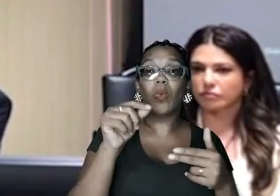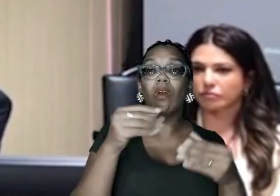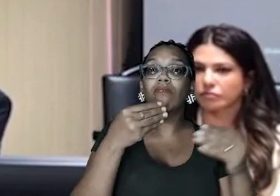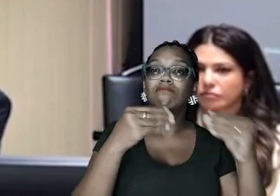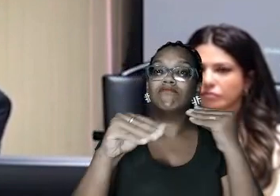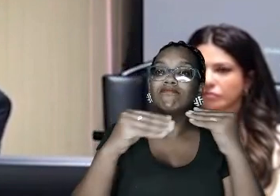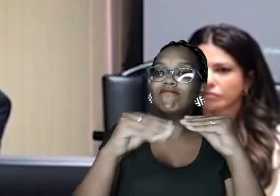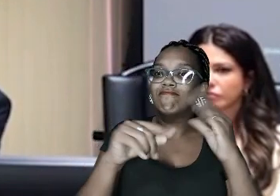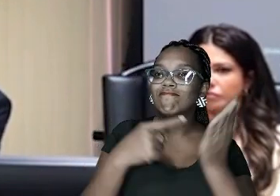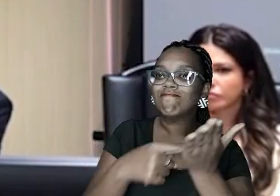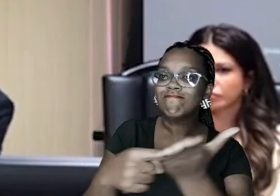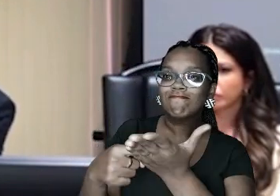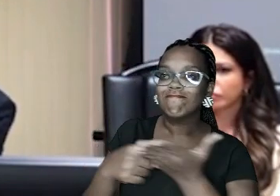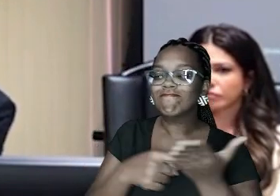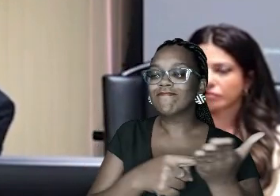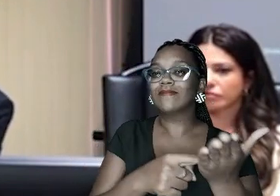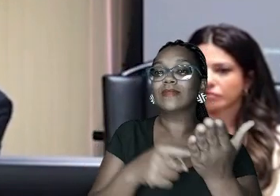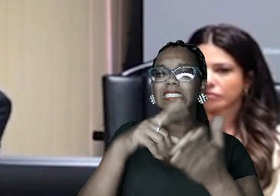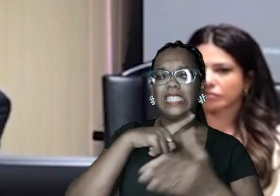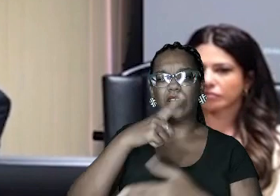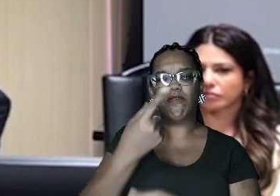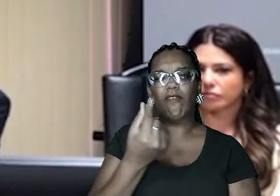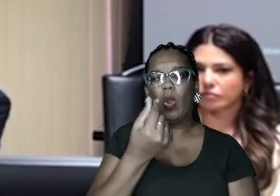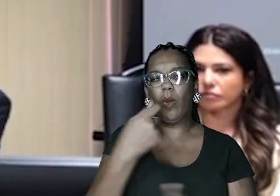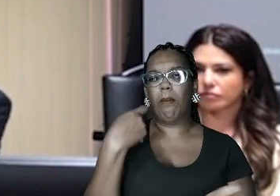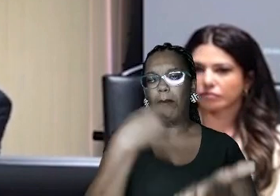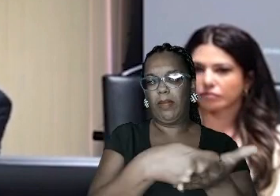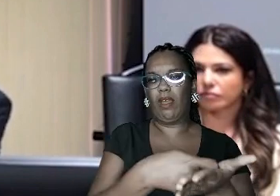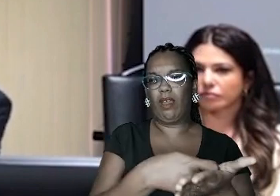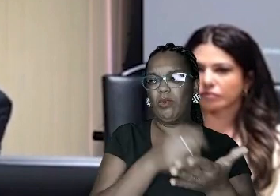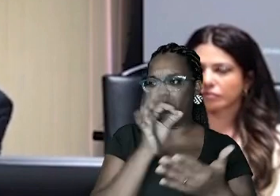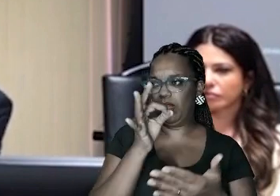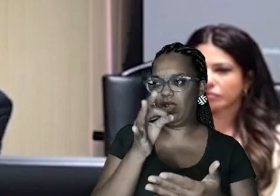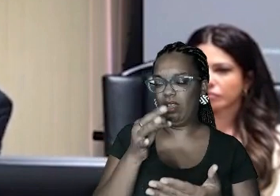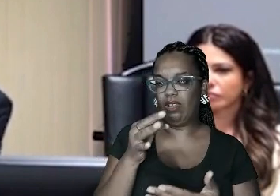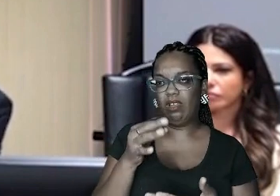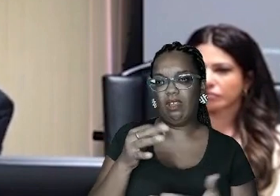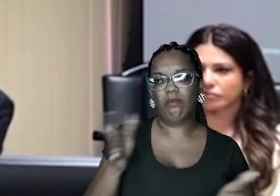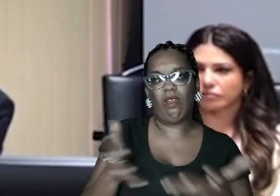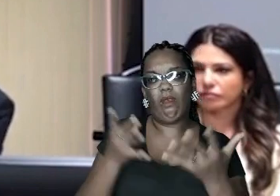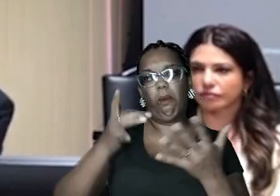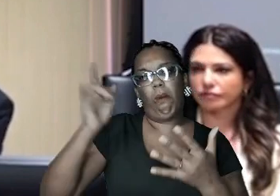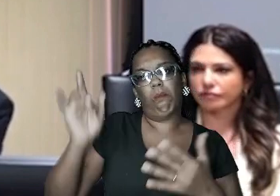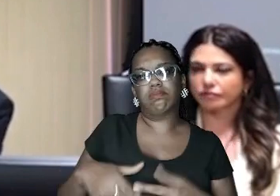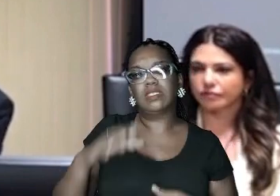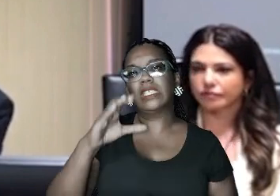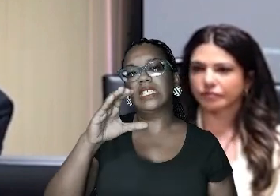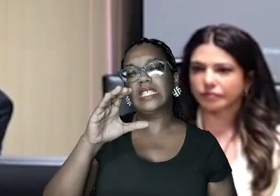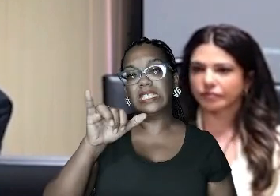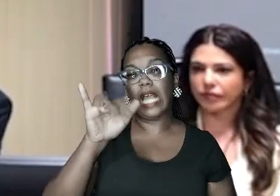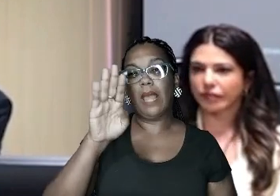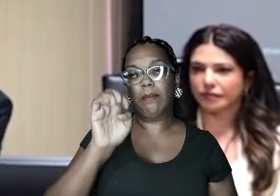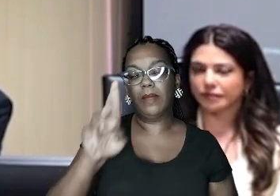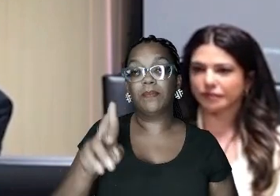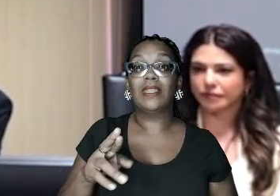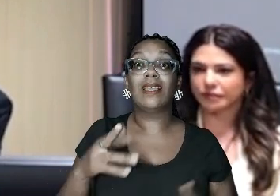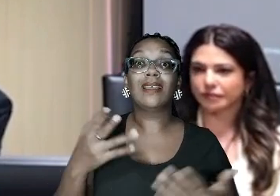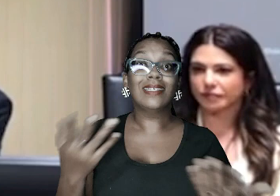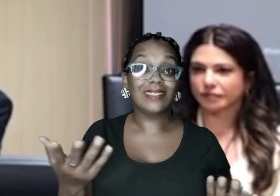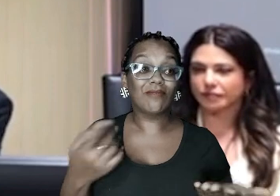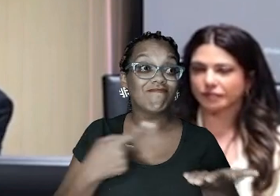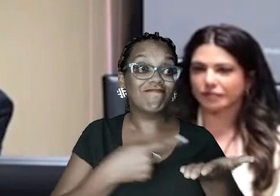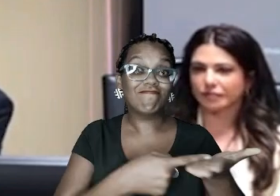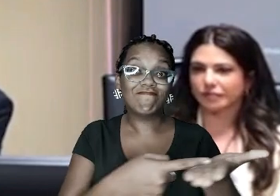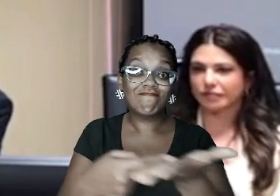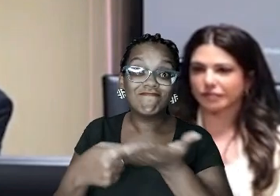com um algo inclusive na articulação é envolvia né o valor a ser pago né Rodrigo para desistimos de insider e tudo